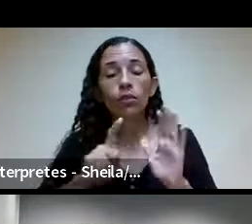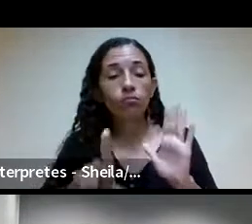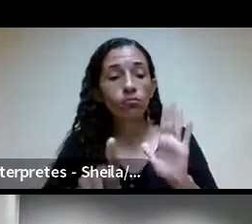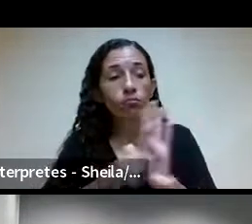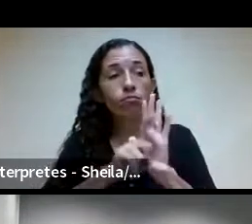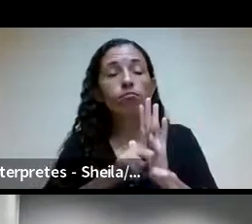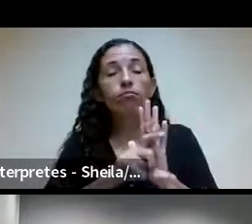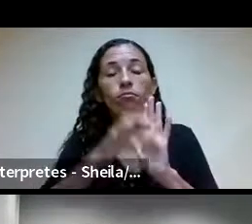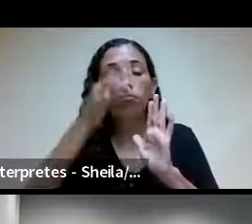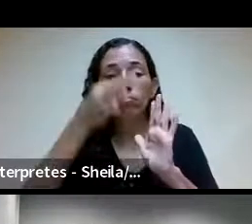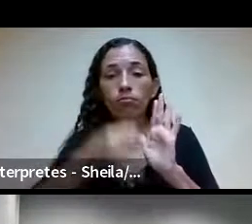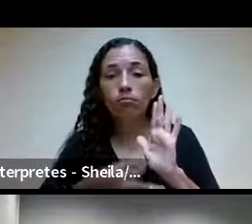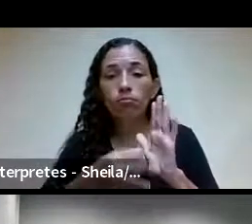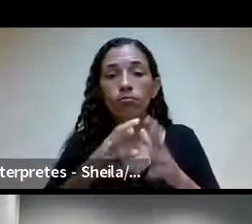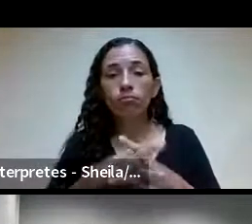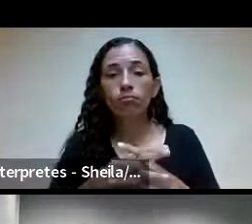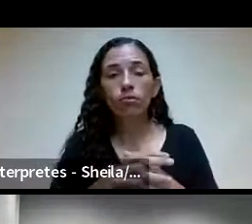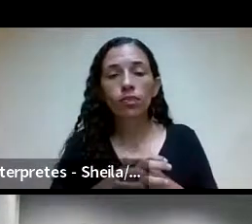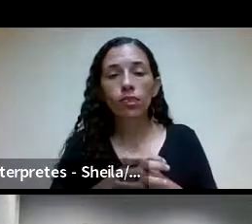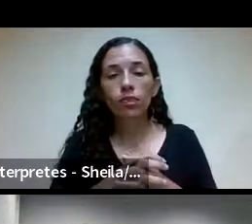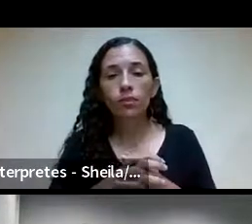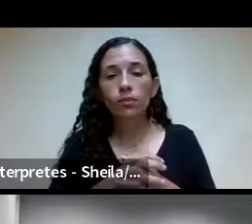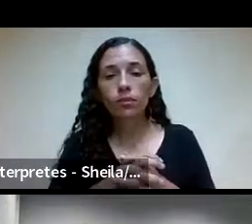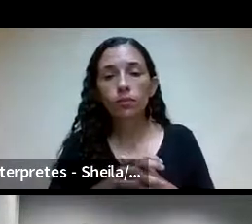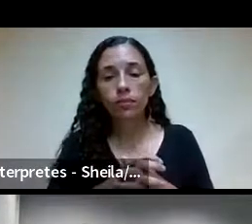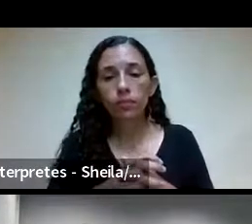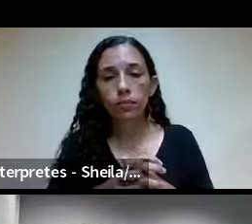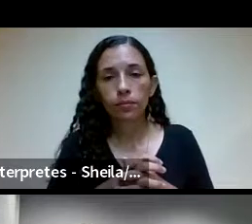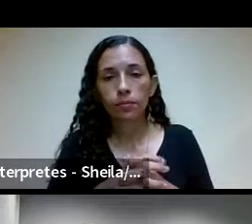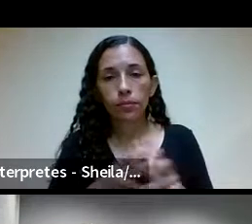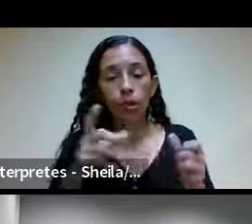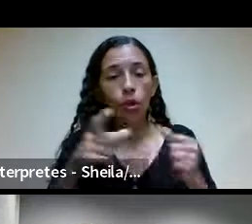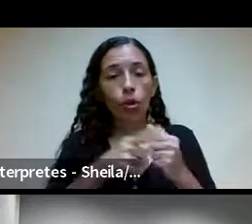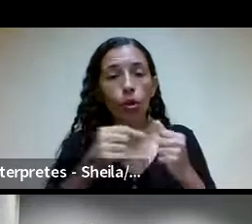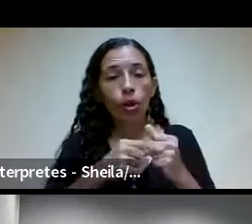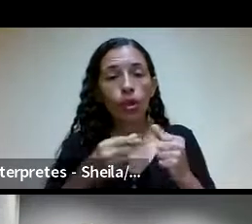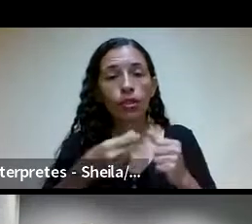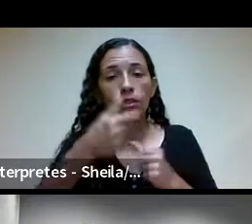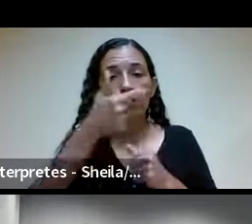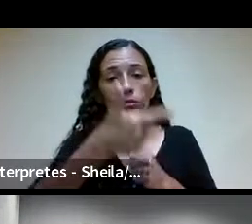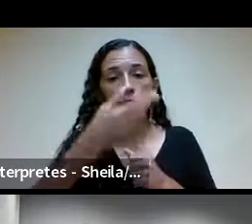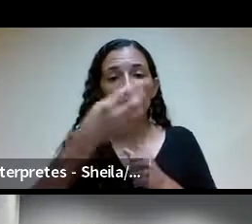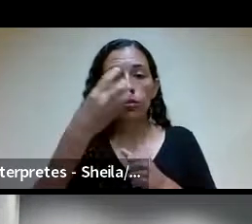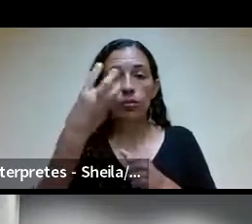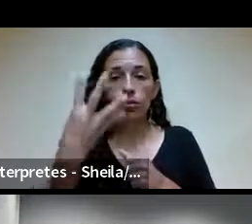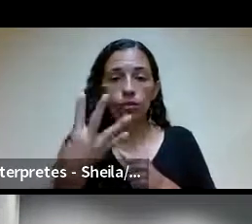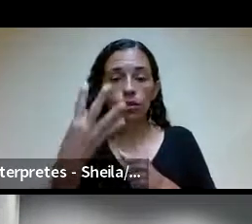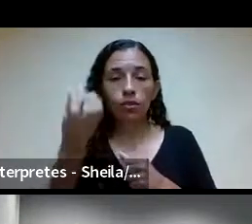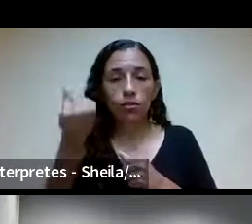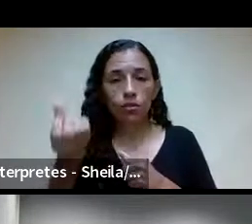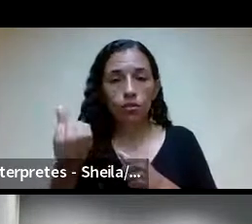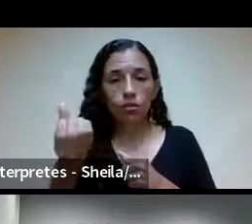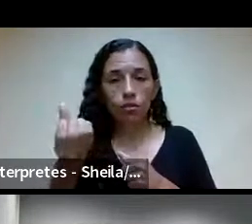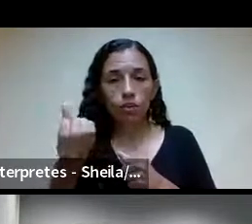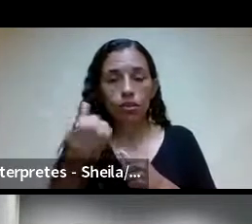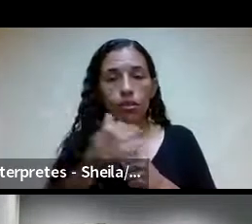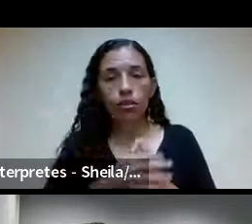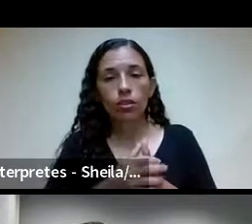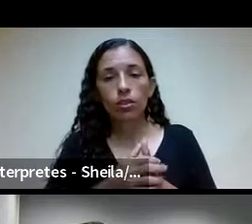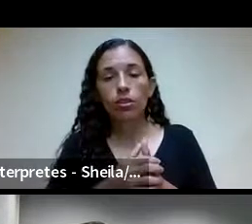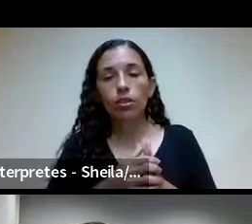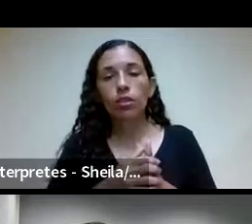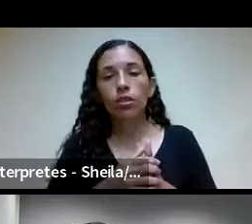que a norma infraconstitucional, notadamente o artigo 246, inciso 5º, parágrafo 1º do CPC